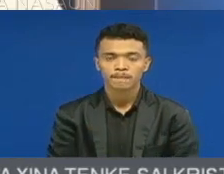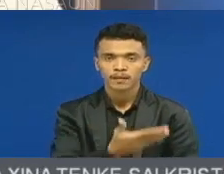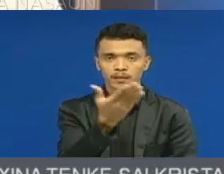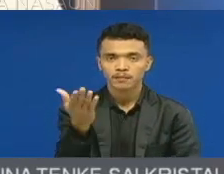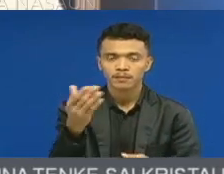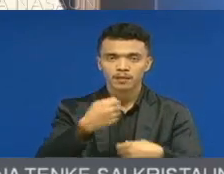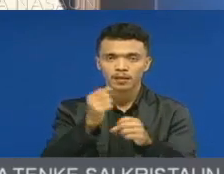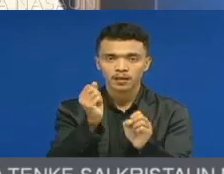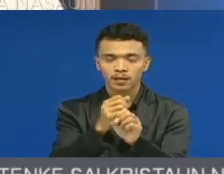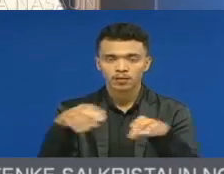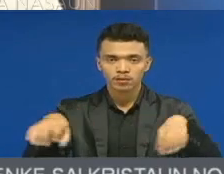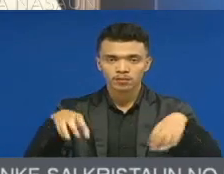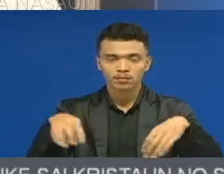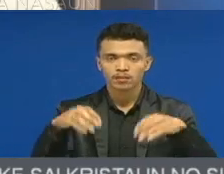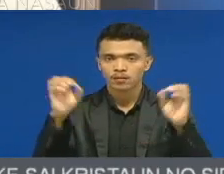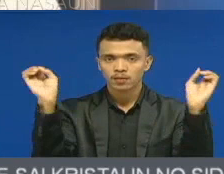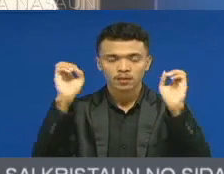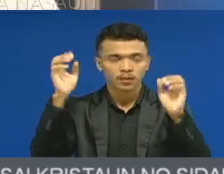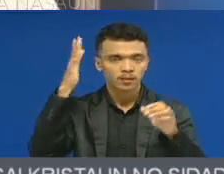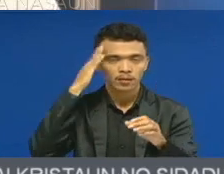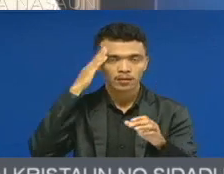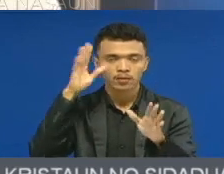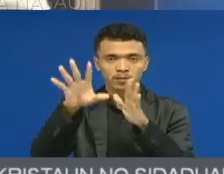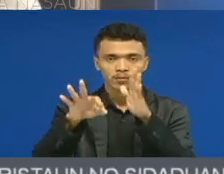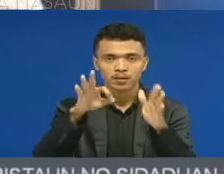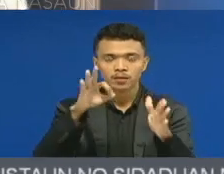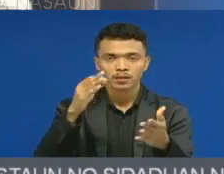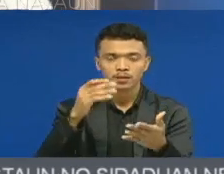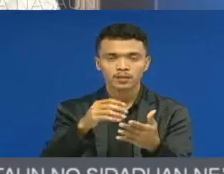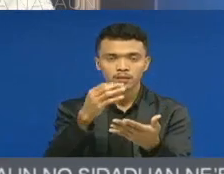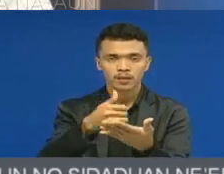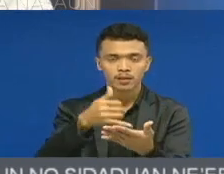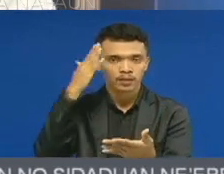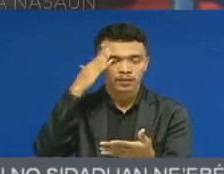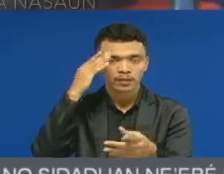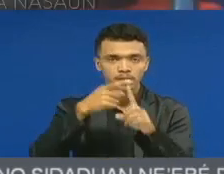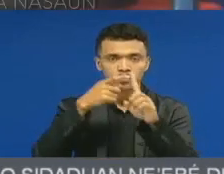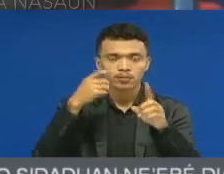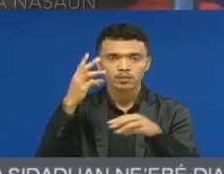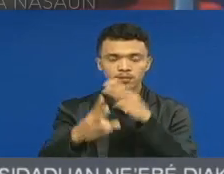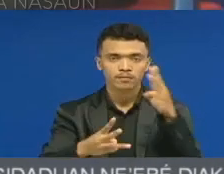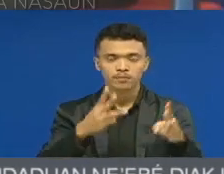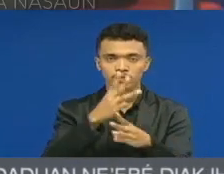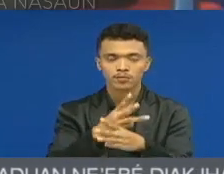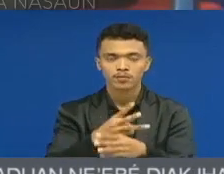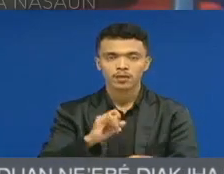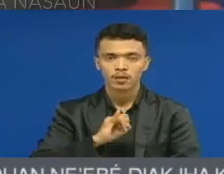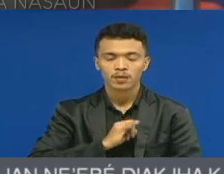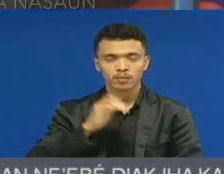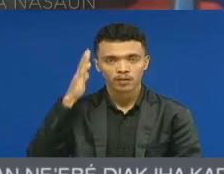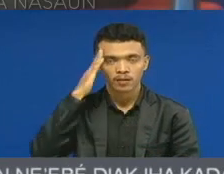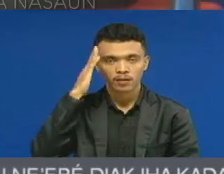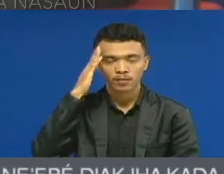in Laos or intensaun in the Nebemaka to pele hit and reconhecimento to Husi Mundu. Sim. Teve how name, how in fase